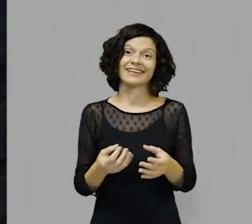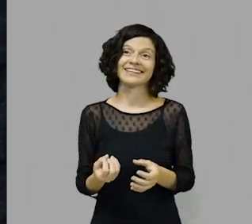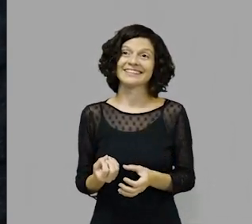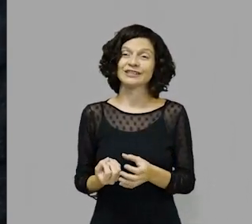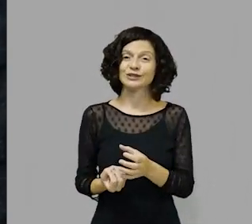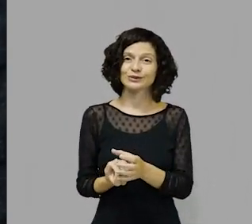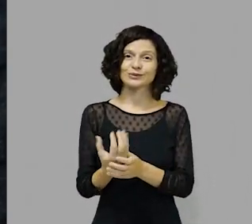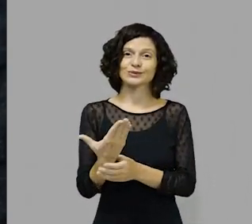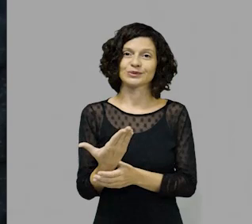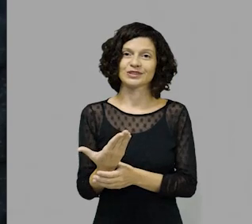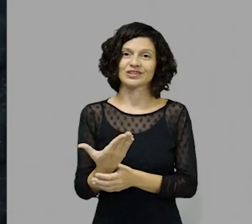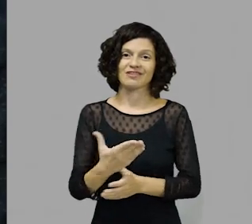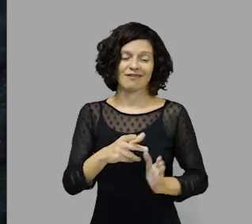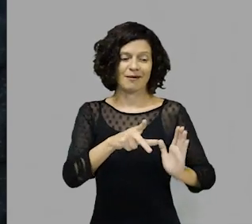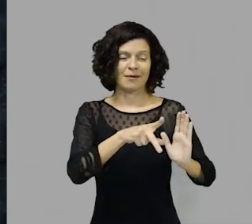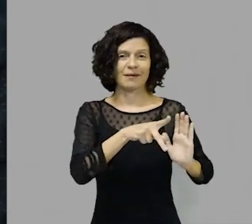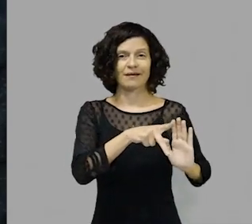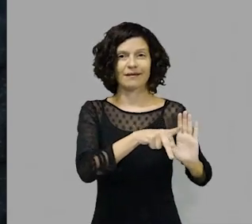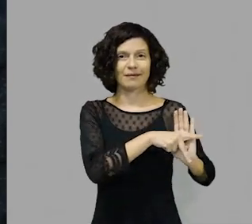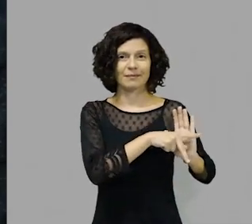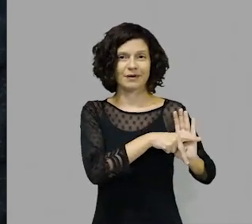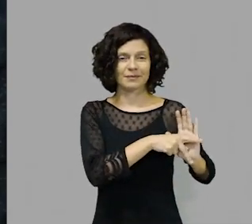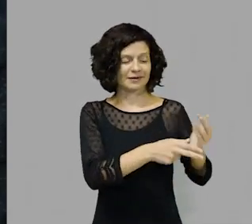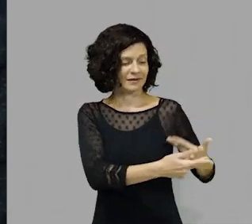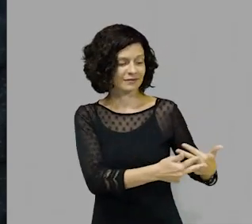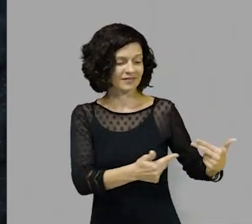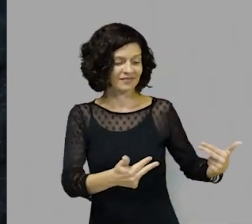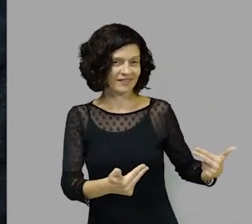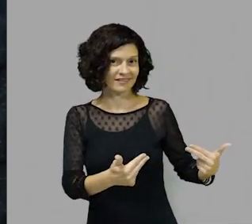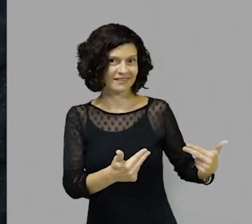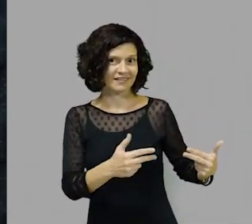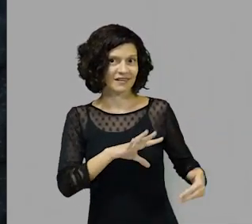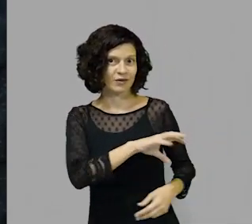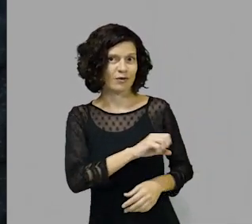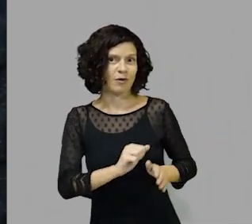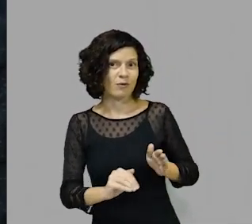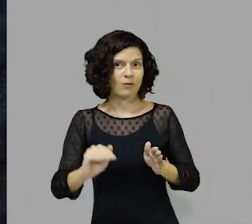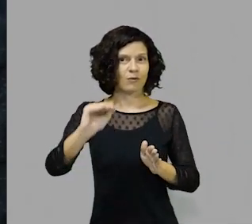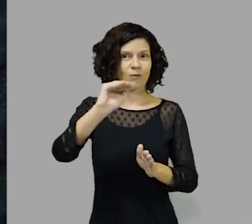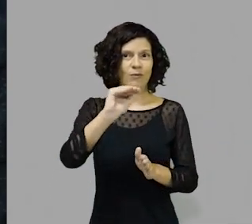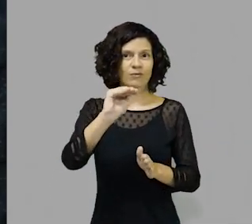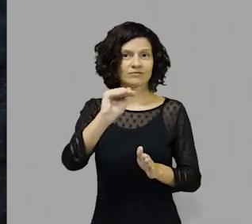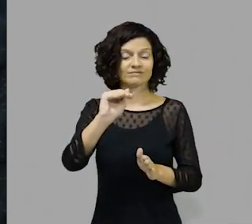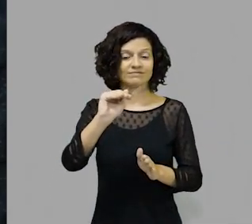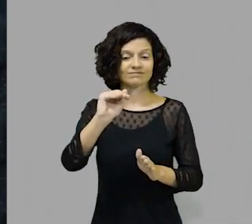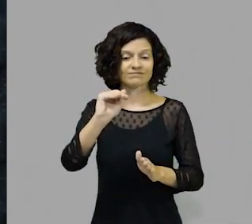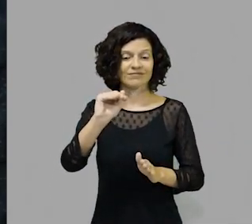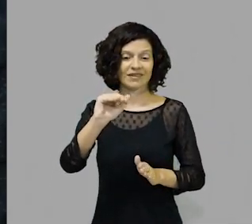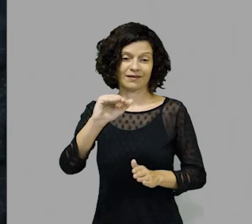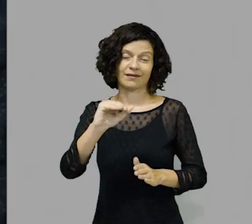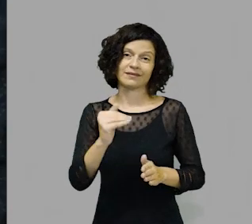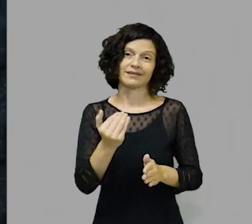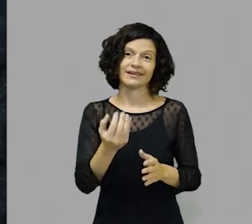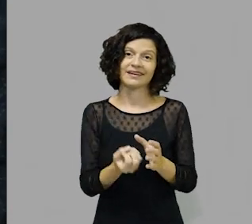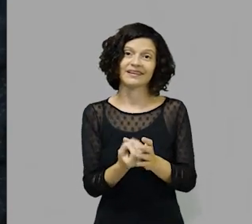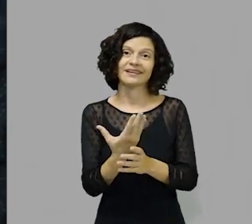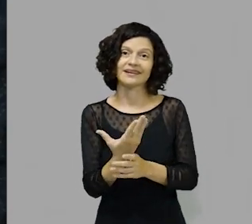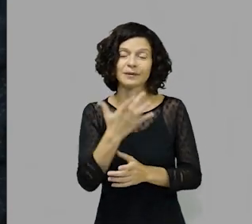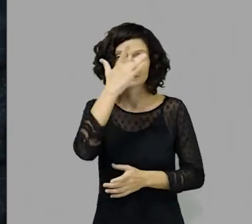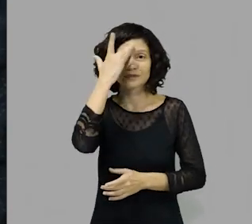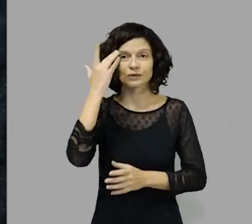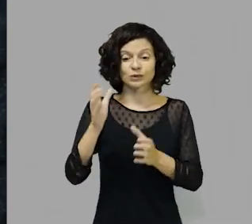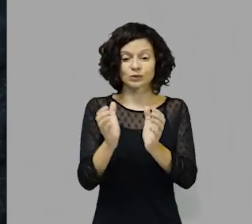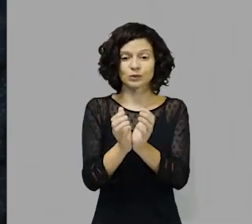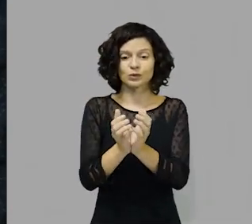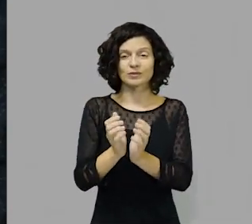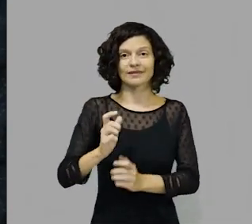e etc., e algumas pessoas se destacam, então esse surgimento da propriedade privada e,